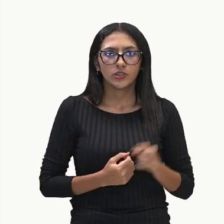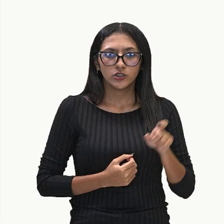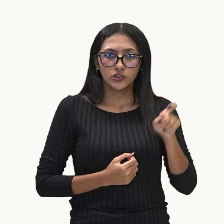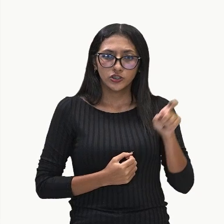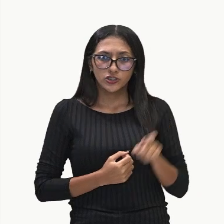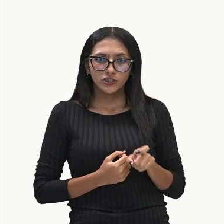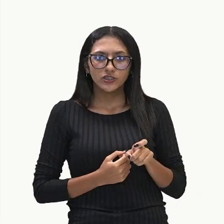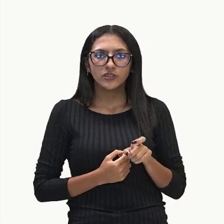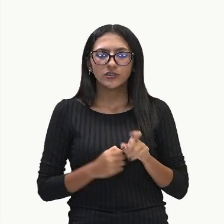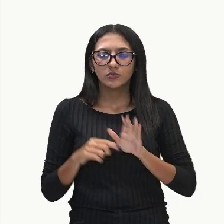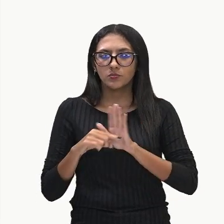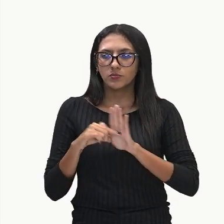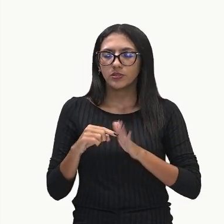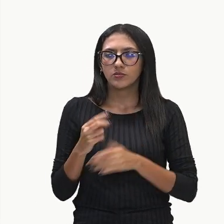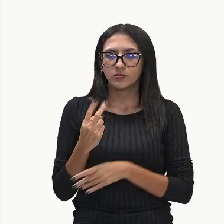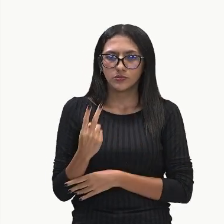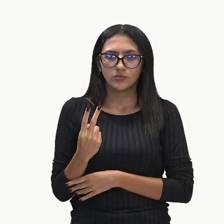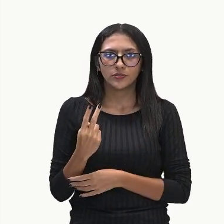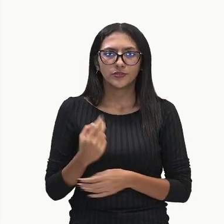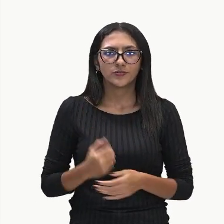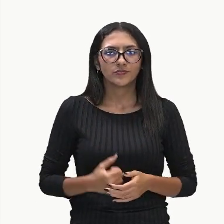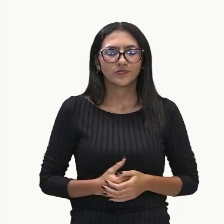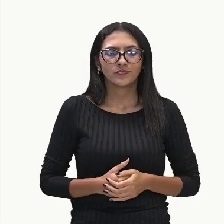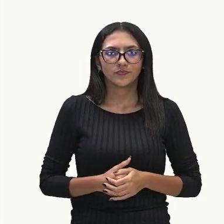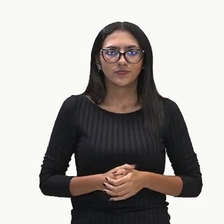solução dessa equação incompleta?